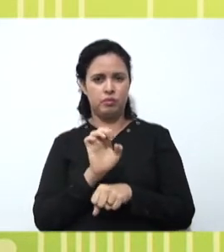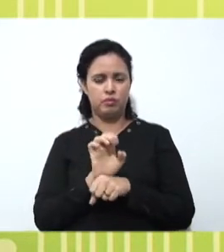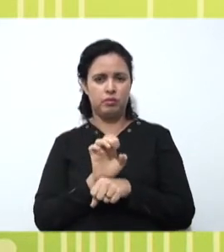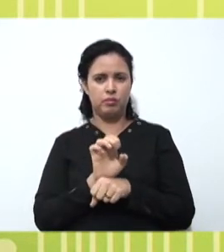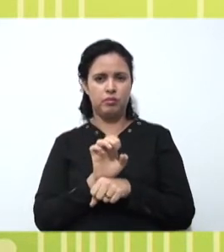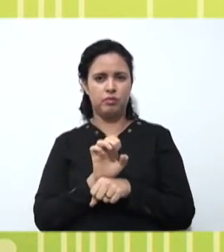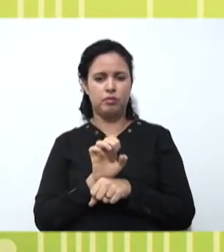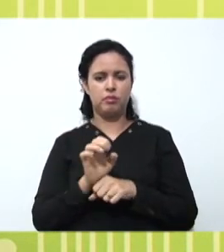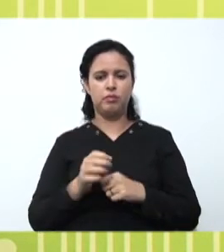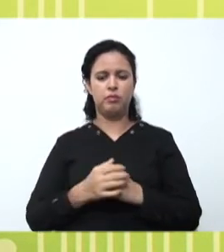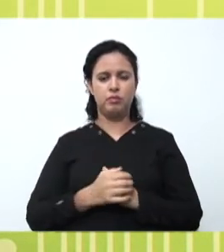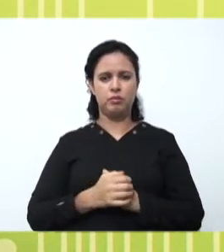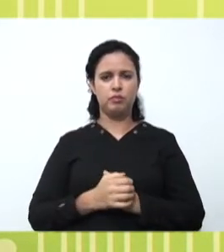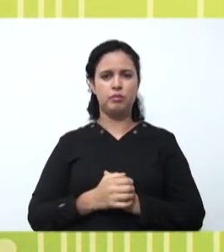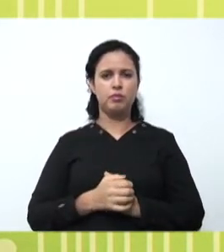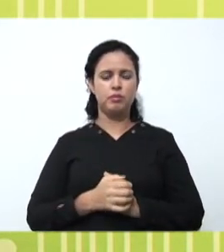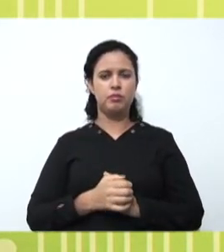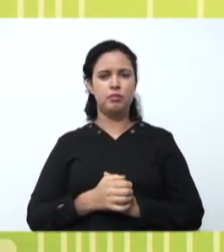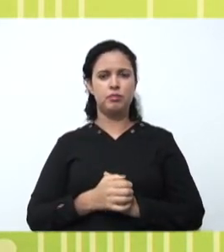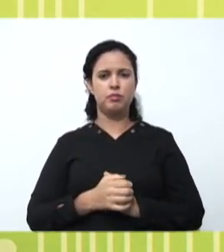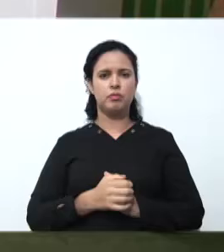a intenção dela.